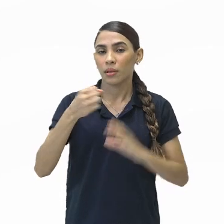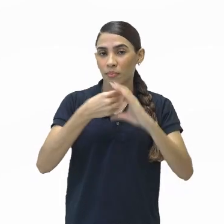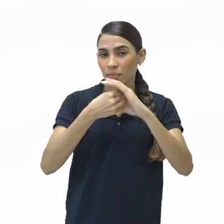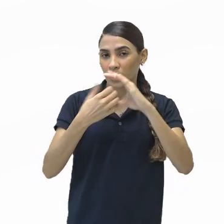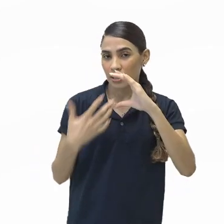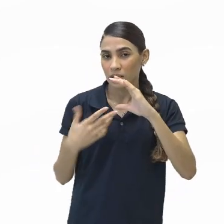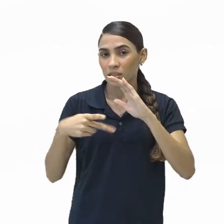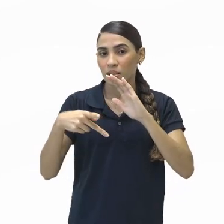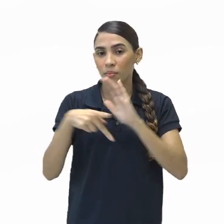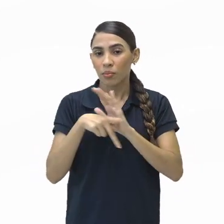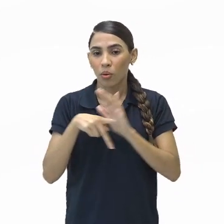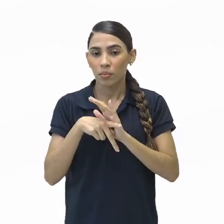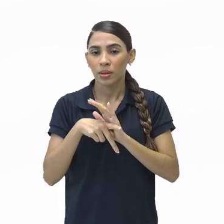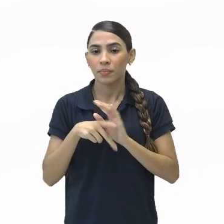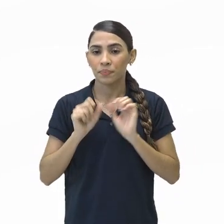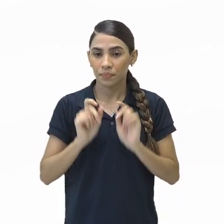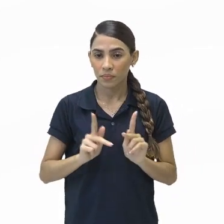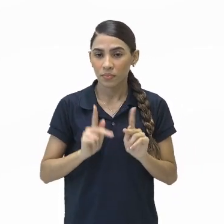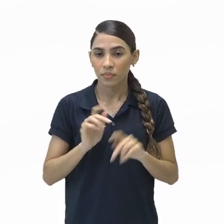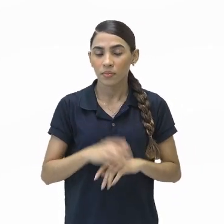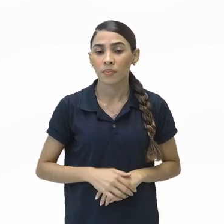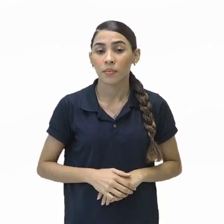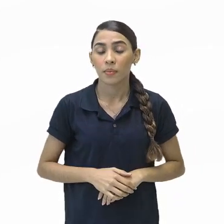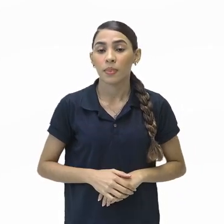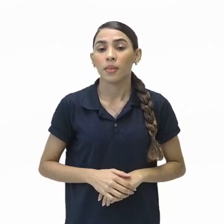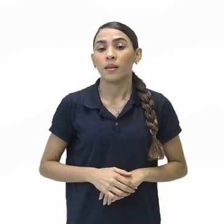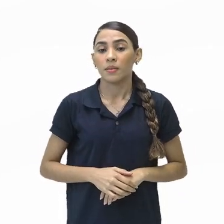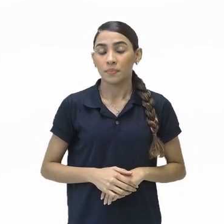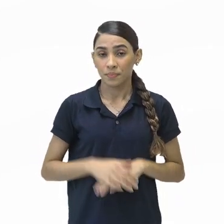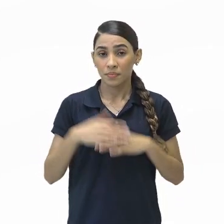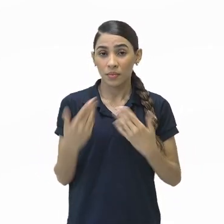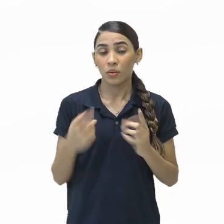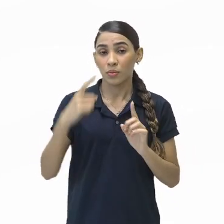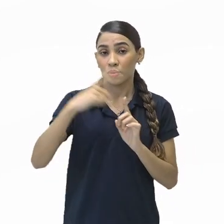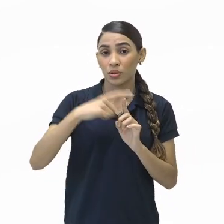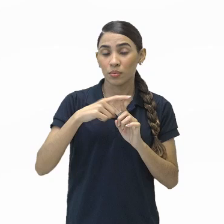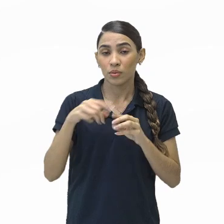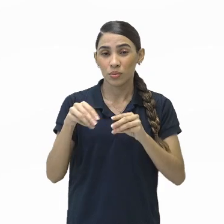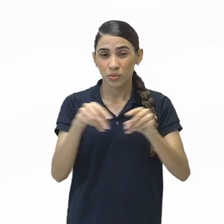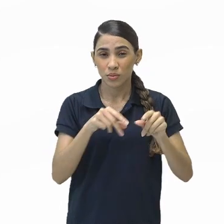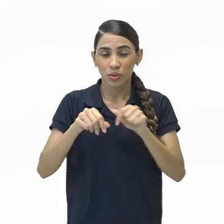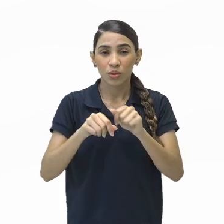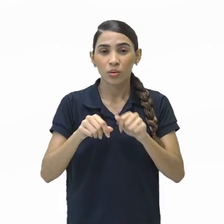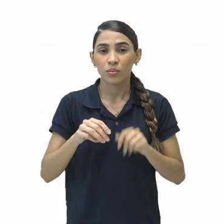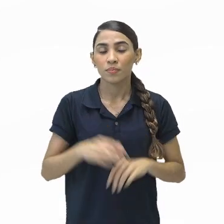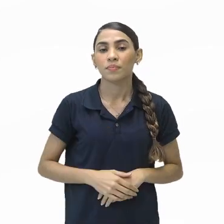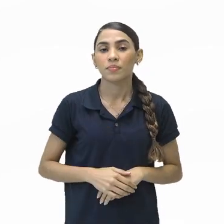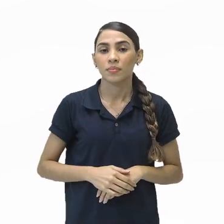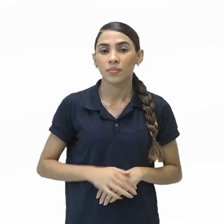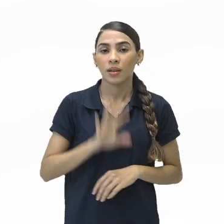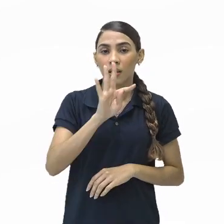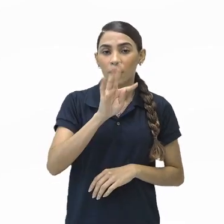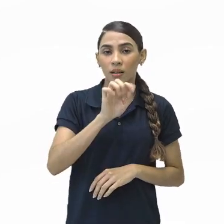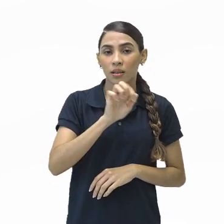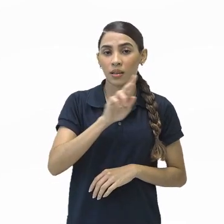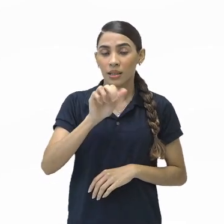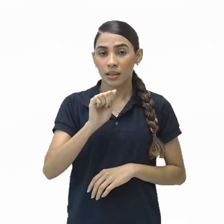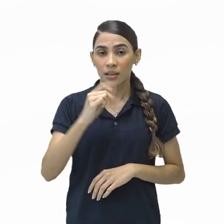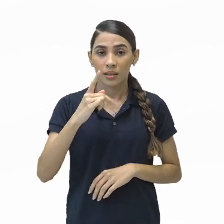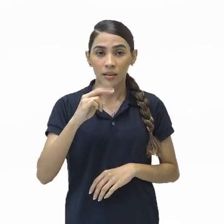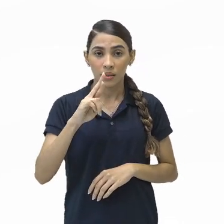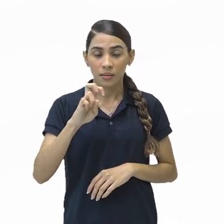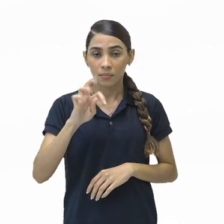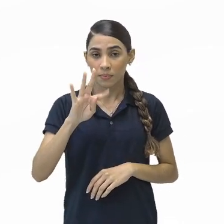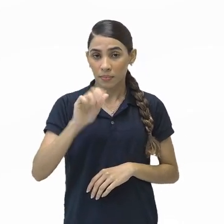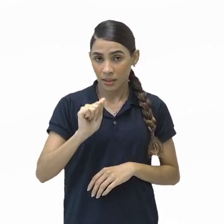característica desse sentido, né? E aí a gente tem esse tipo de solo que a gente chama de terra preta de índio, é o nome oficial, né? Mas a gente vai chamar de